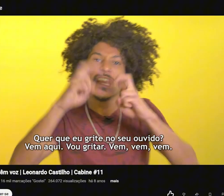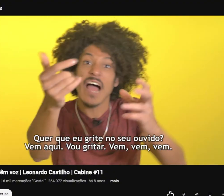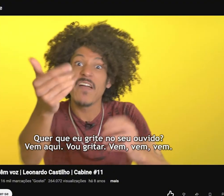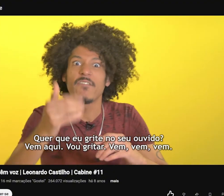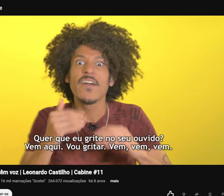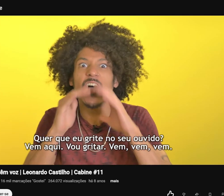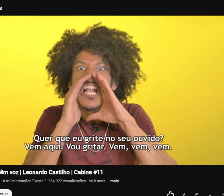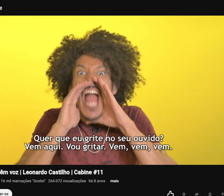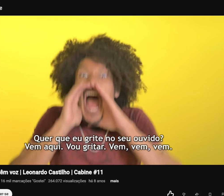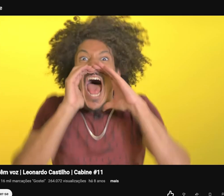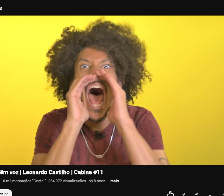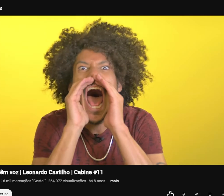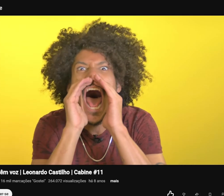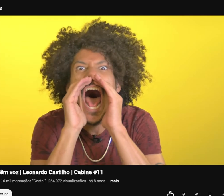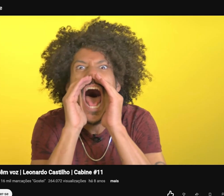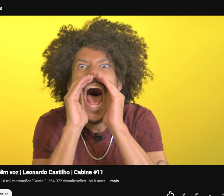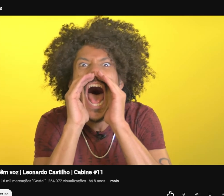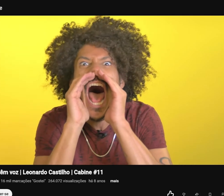eu vou gritar.